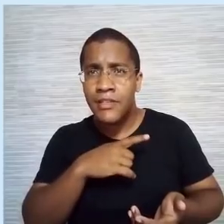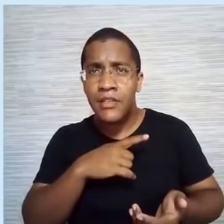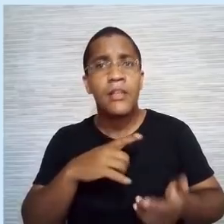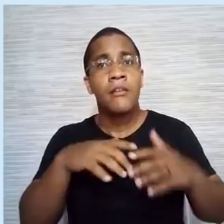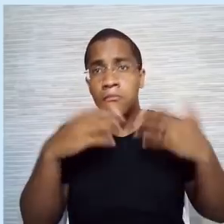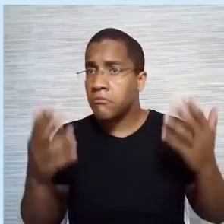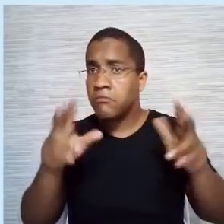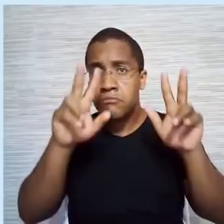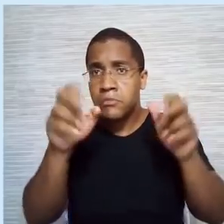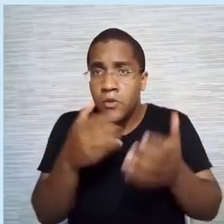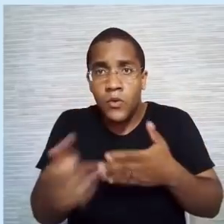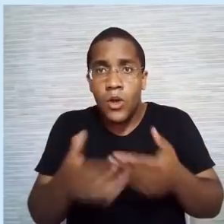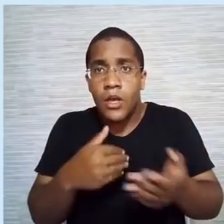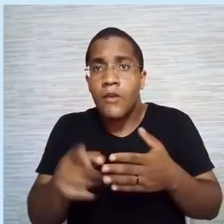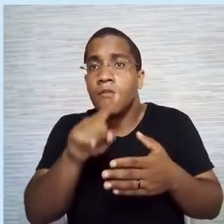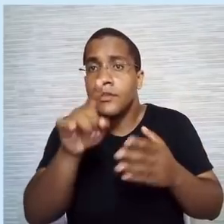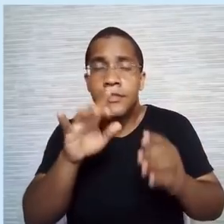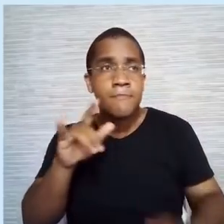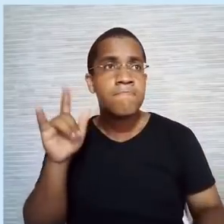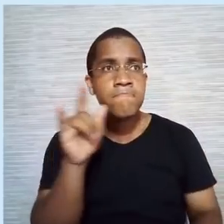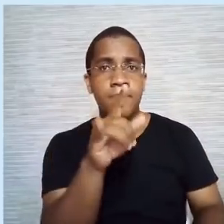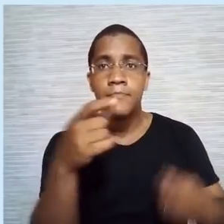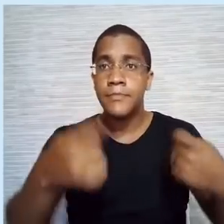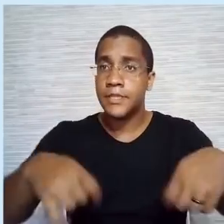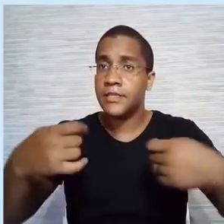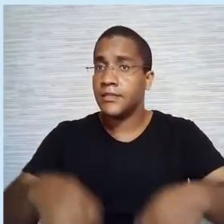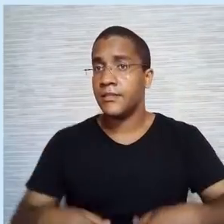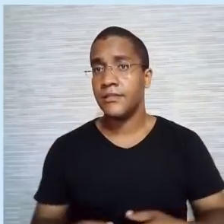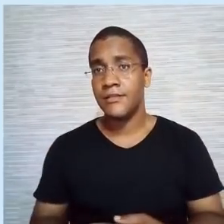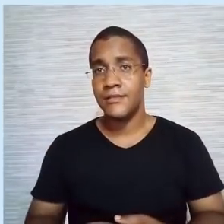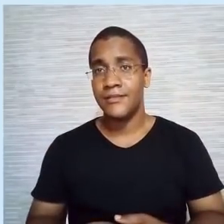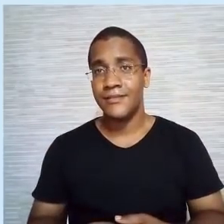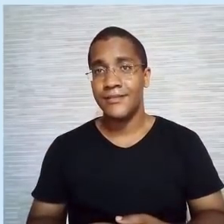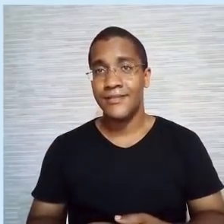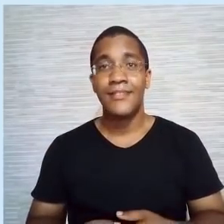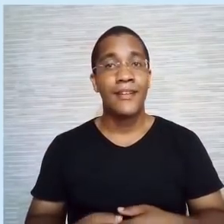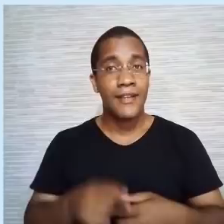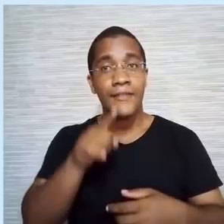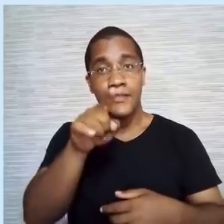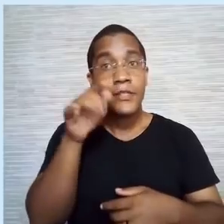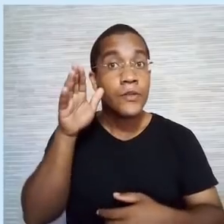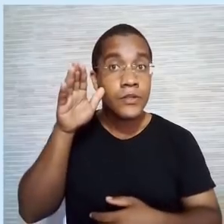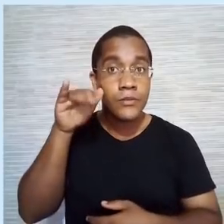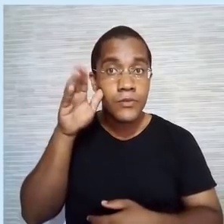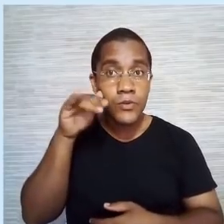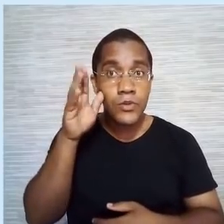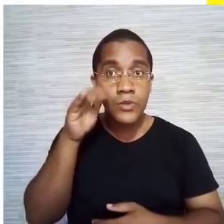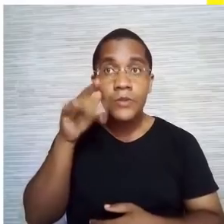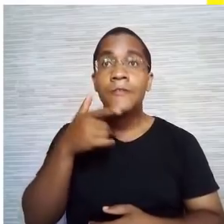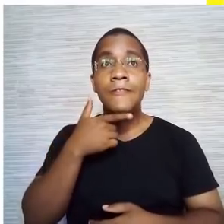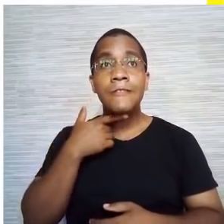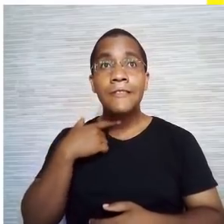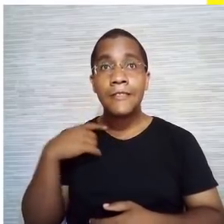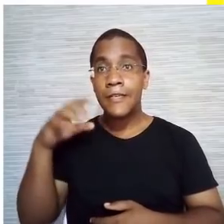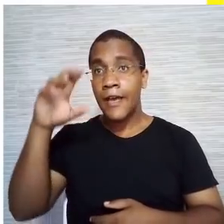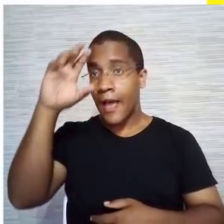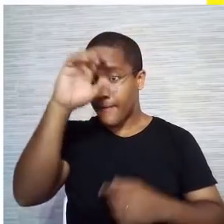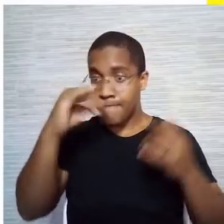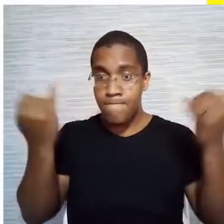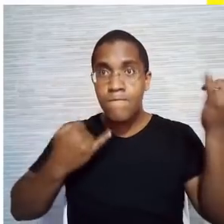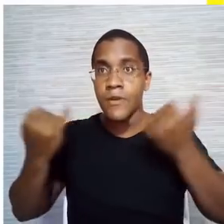essa empatia com o assunto, e justamente nessa empatia vai buscar a curiosidade que move e a busca